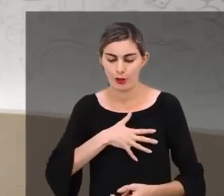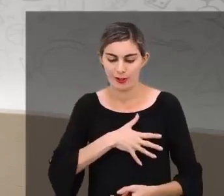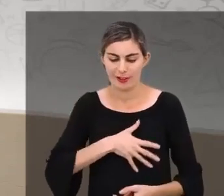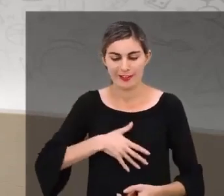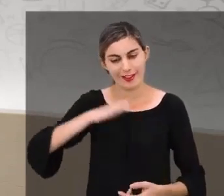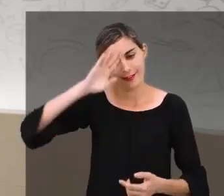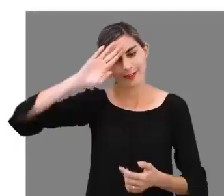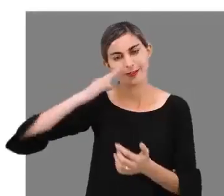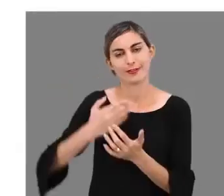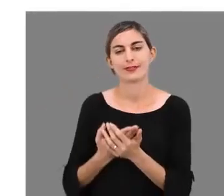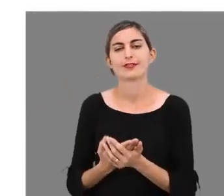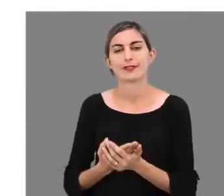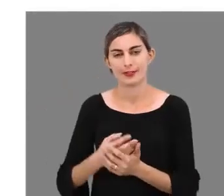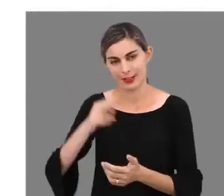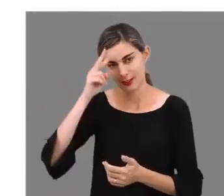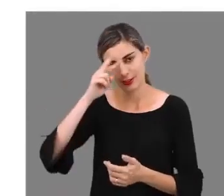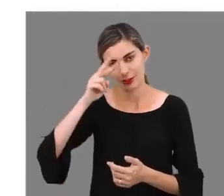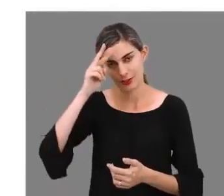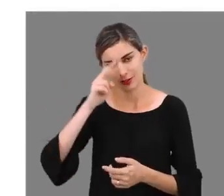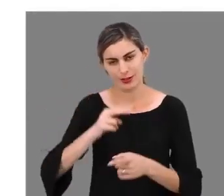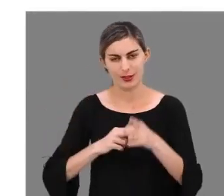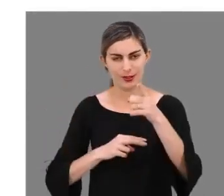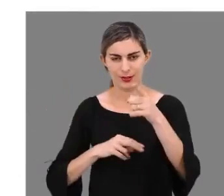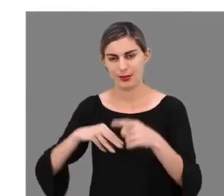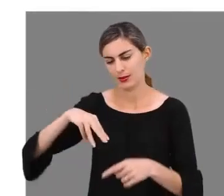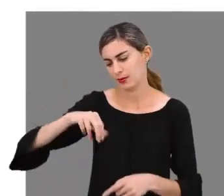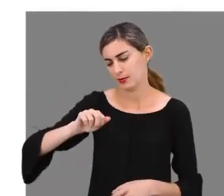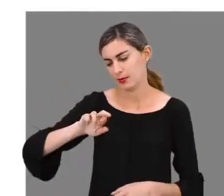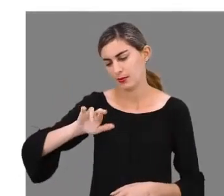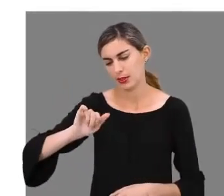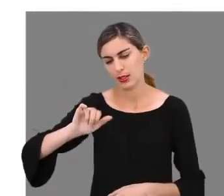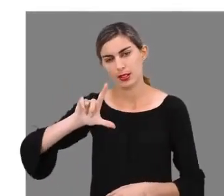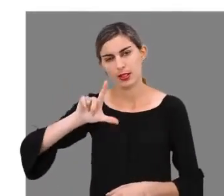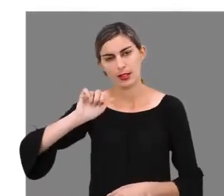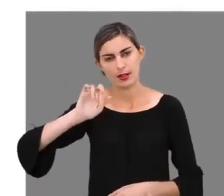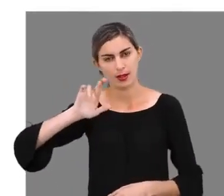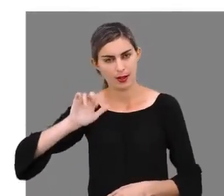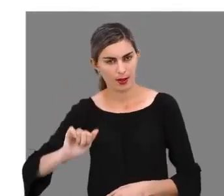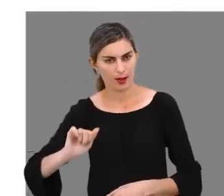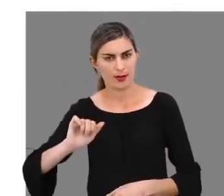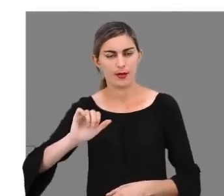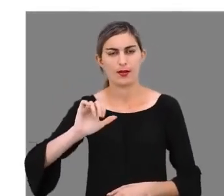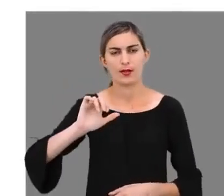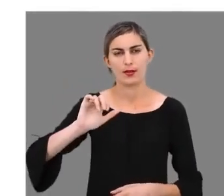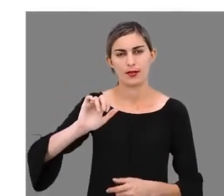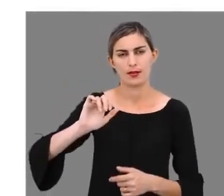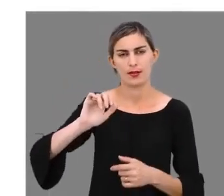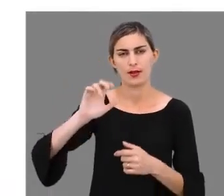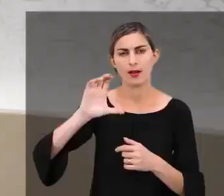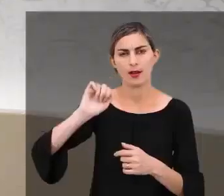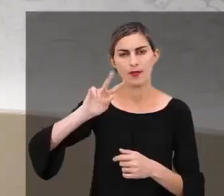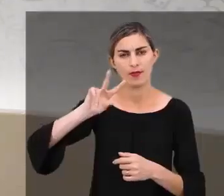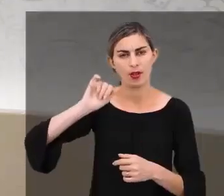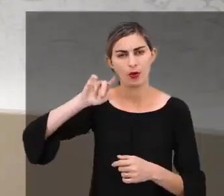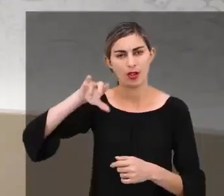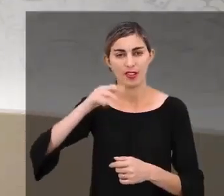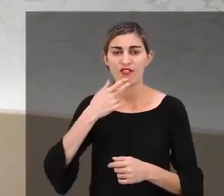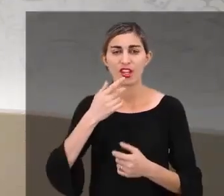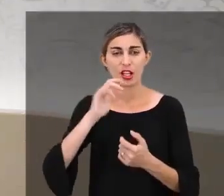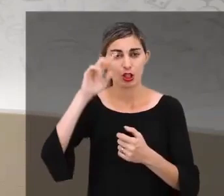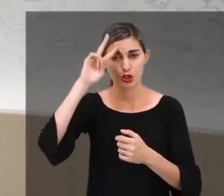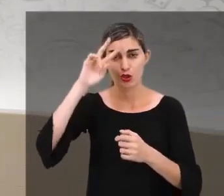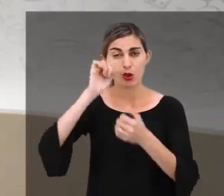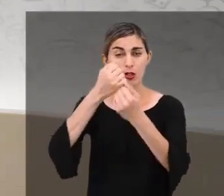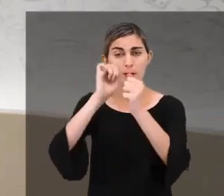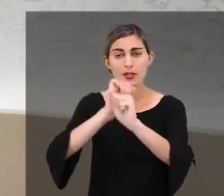e acreditar da história. Como diz Maria Clara Cavalcante, a história precisa brilhar, você precisa acreditar nela e gostar